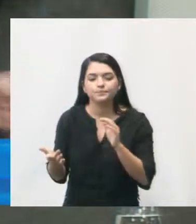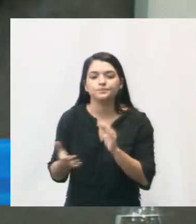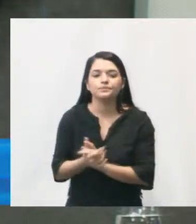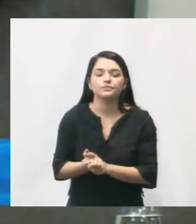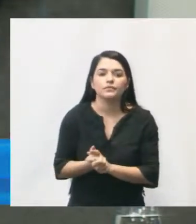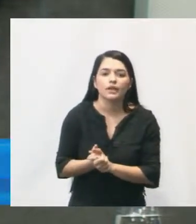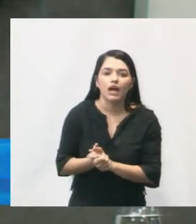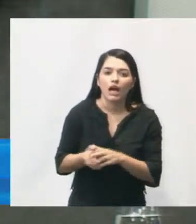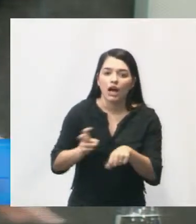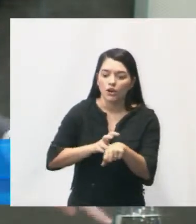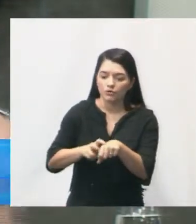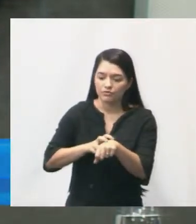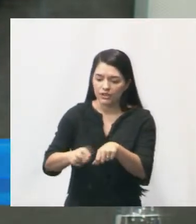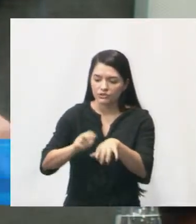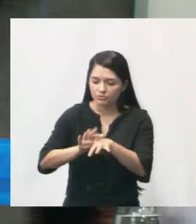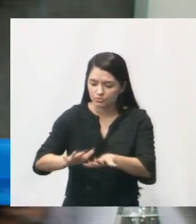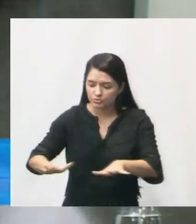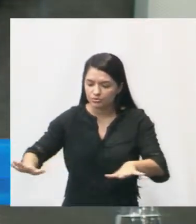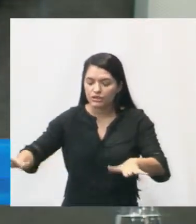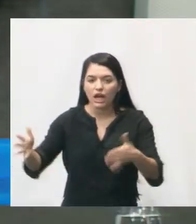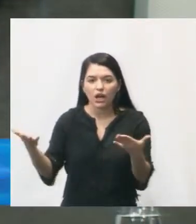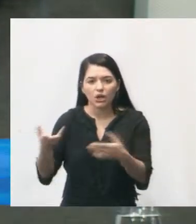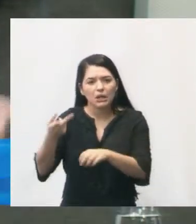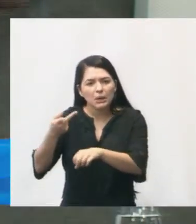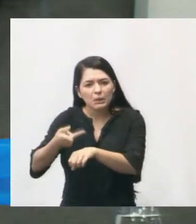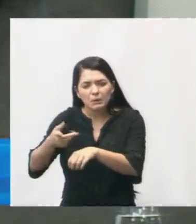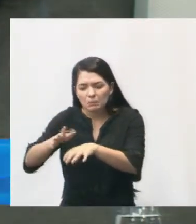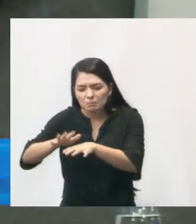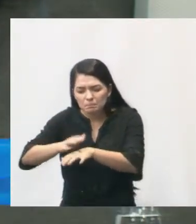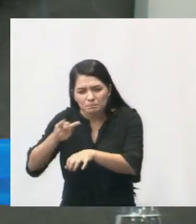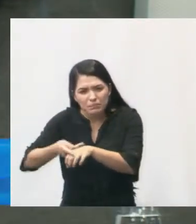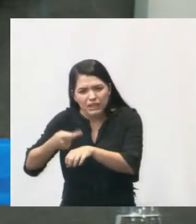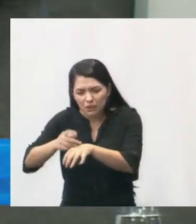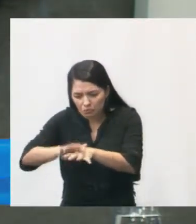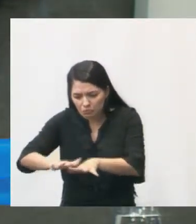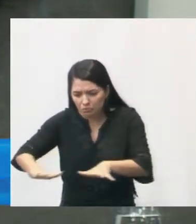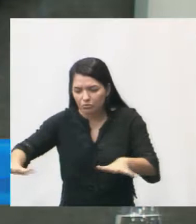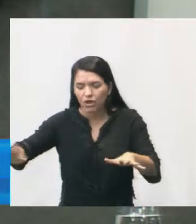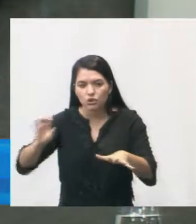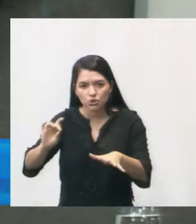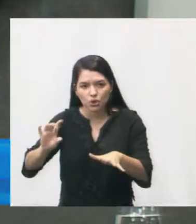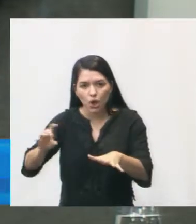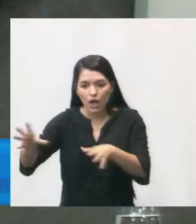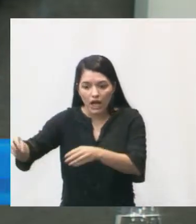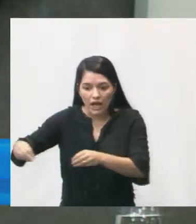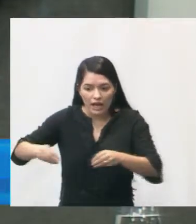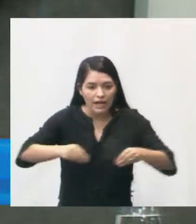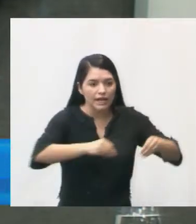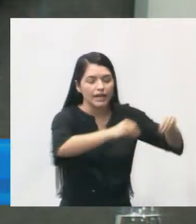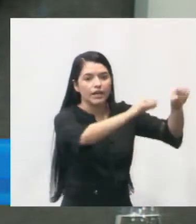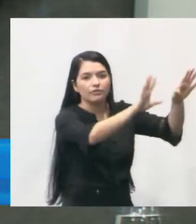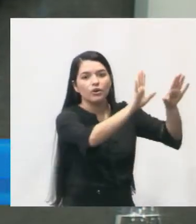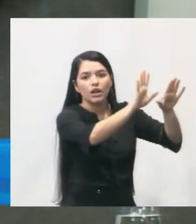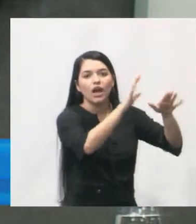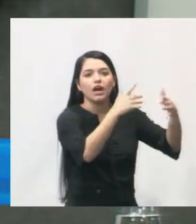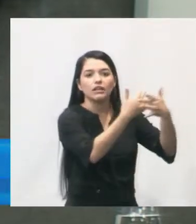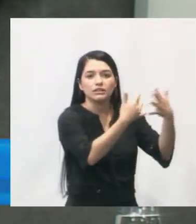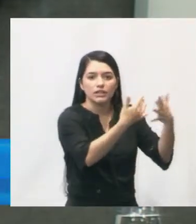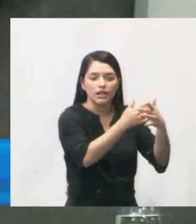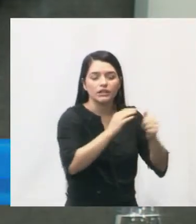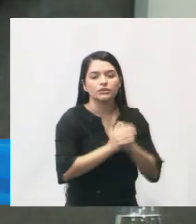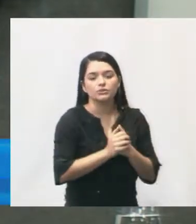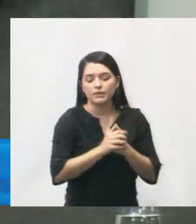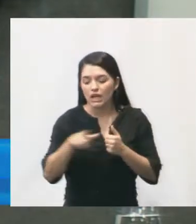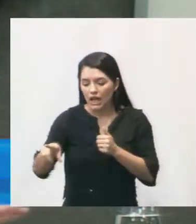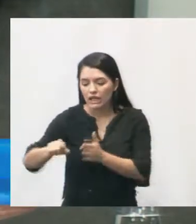toda retirada, está só no concreto lá o piso, foi levada para o Tancredão, está trancado o campo, tem